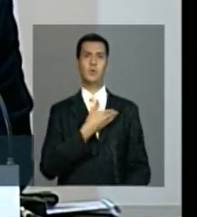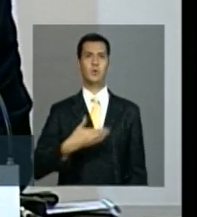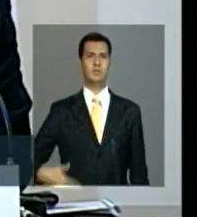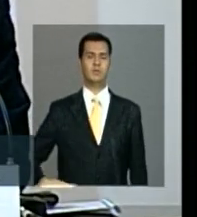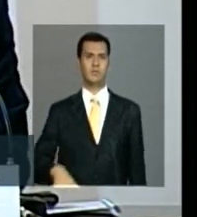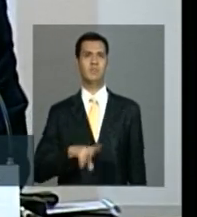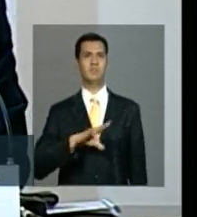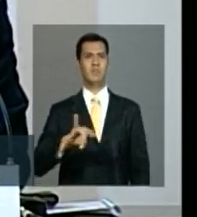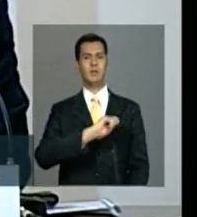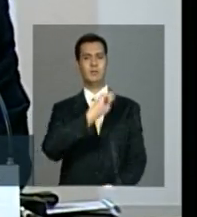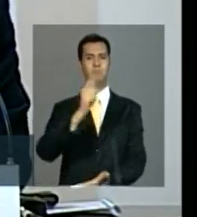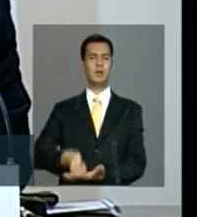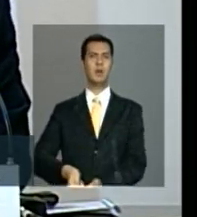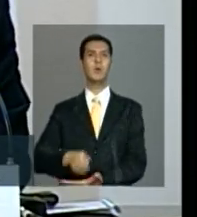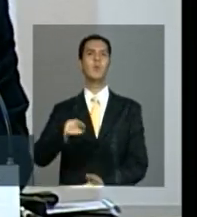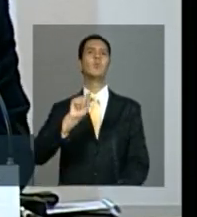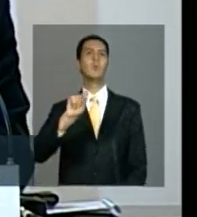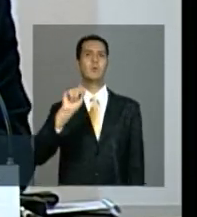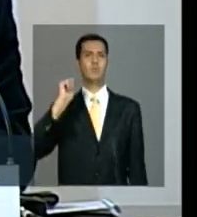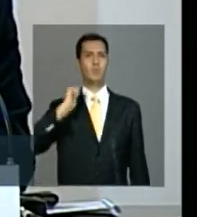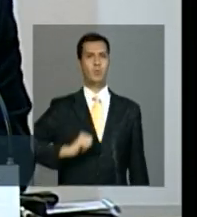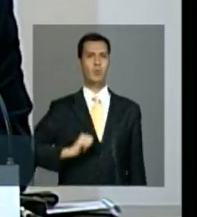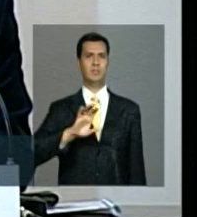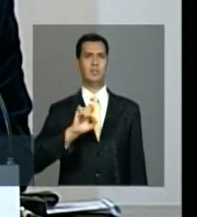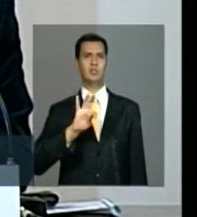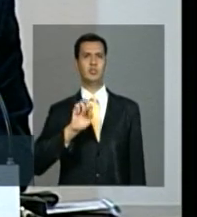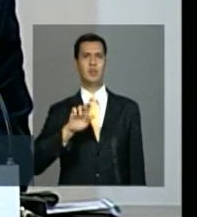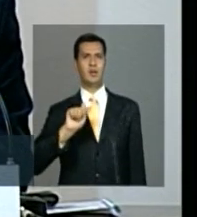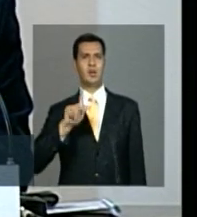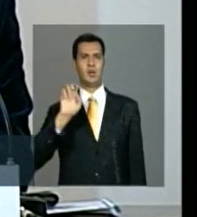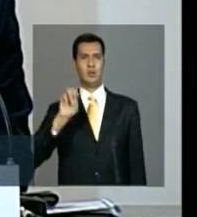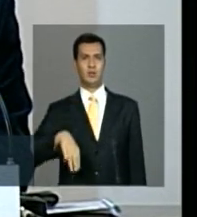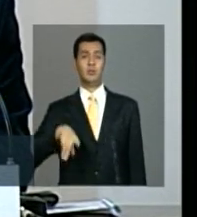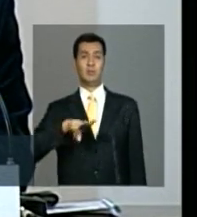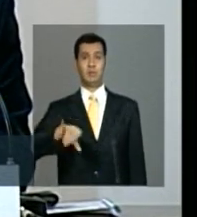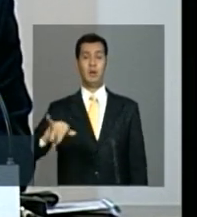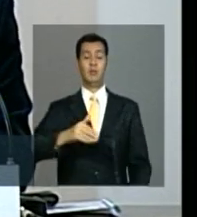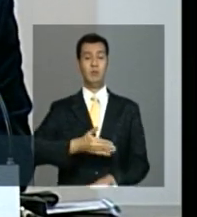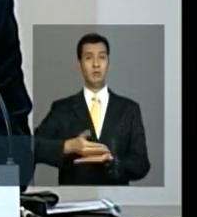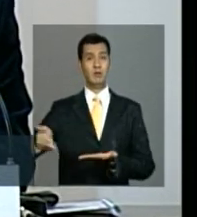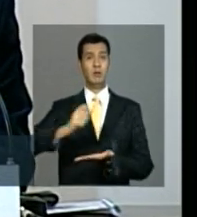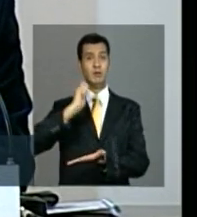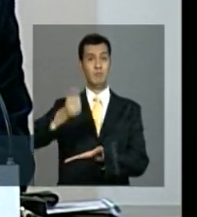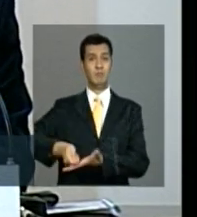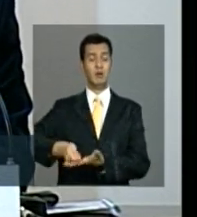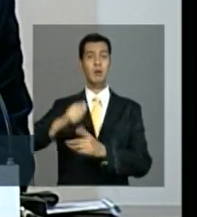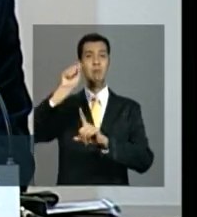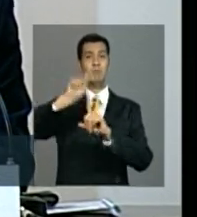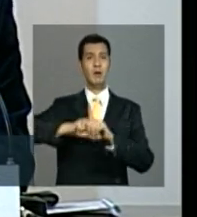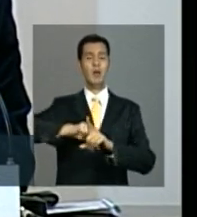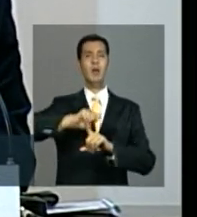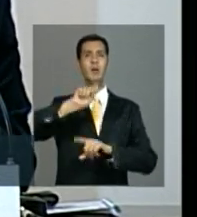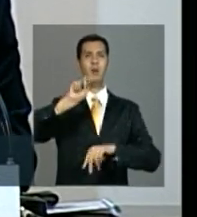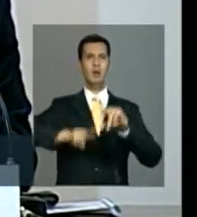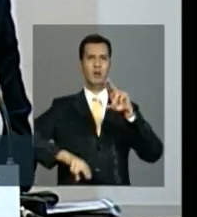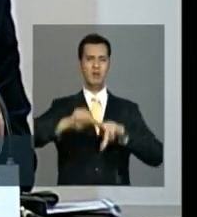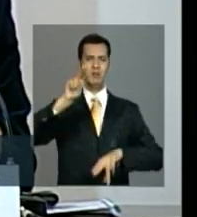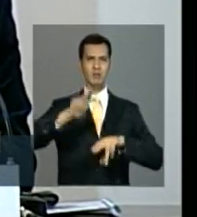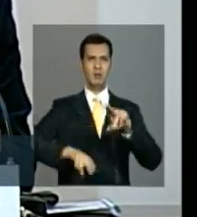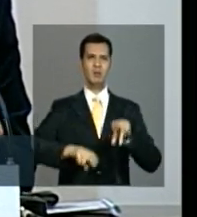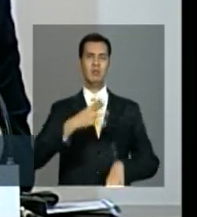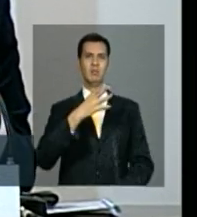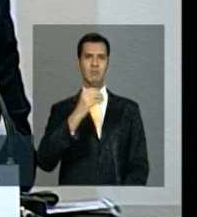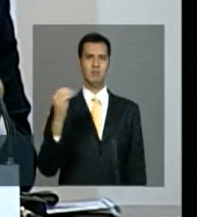o bolsa estiagem e nós vamos iniciar o pagamento do Bolsa estiagem a partir do mês de junho R